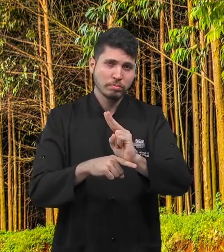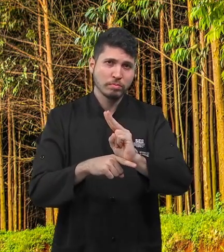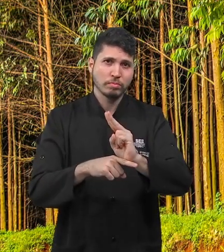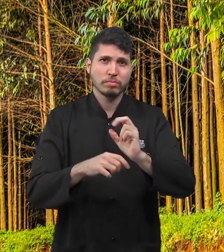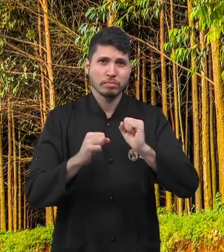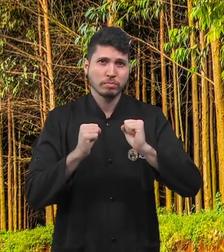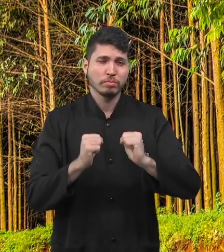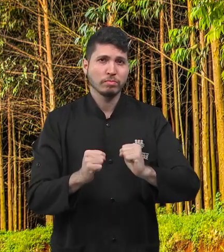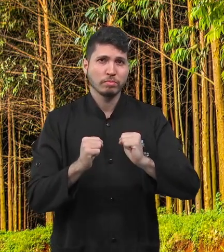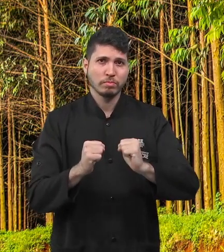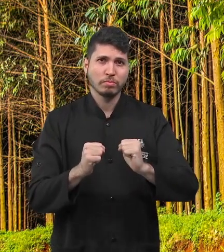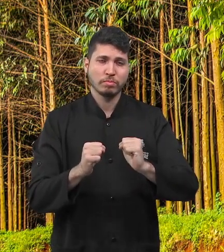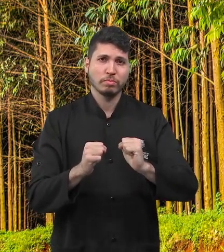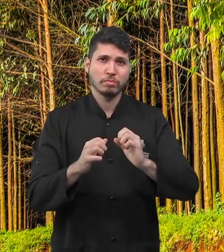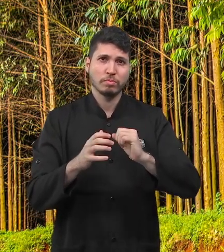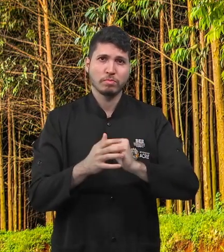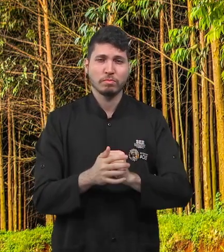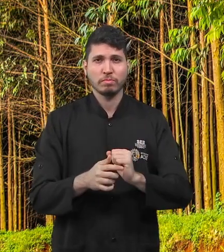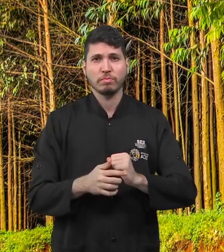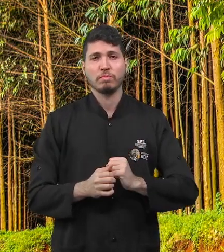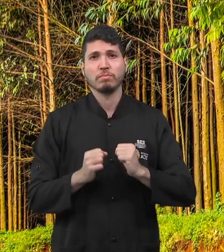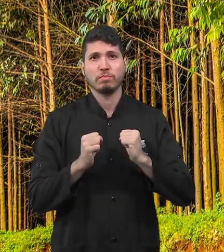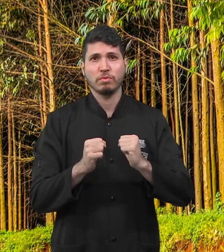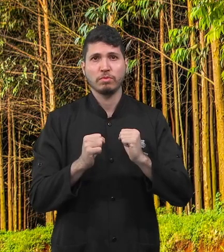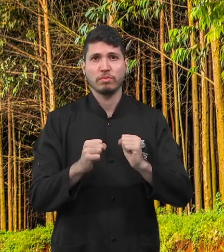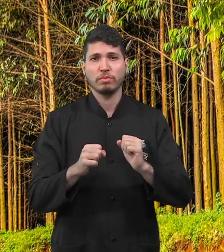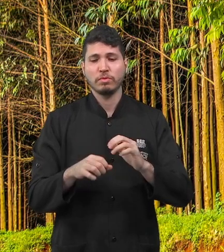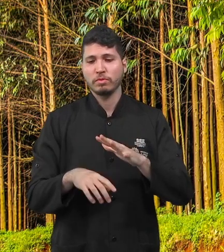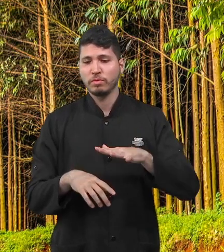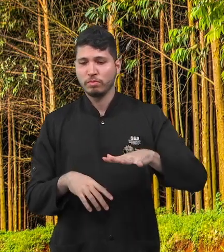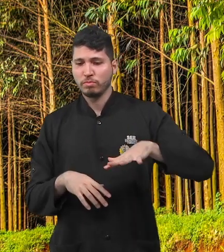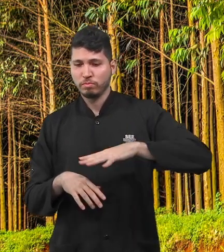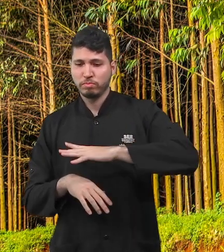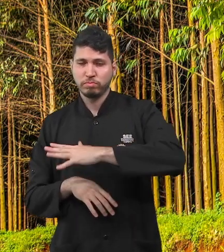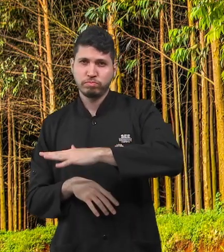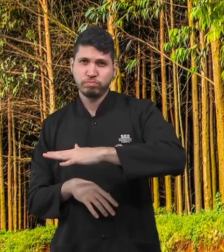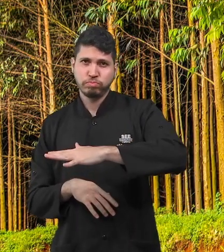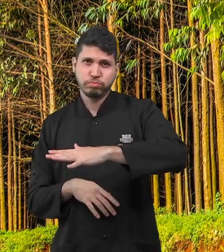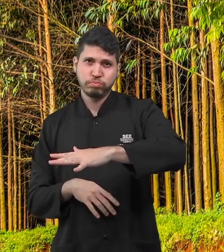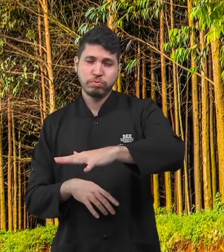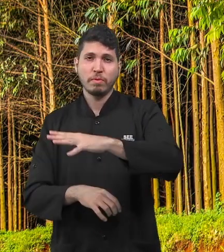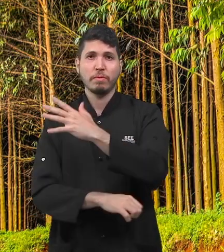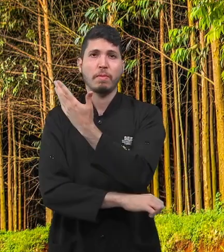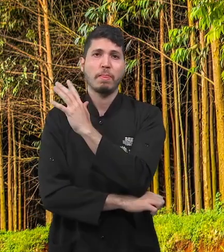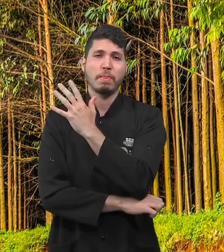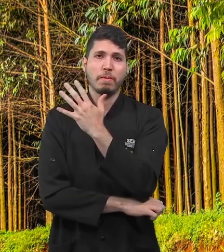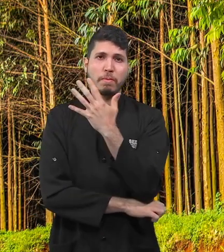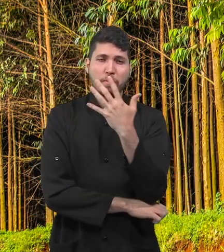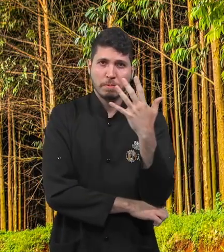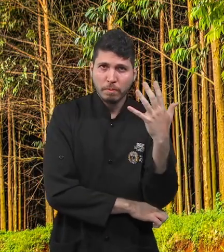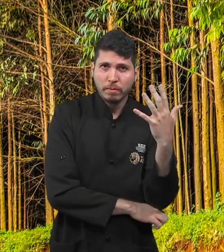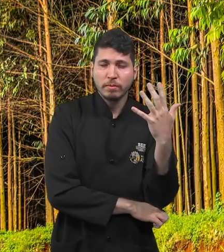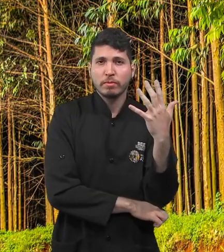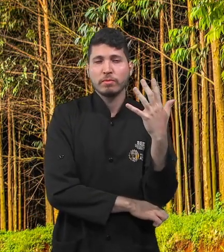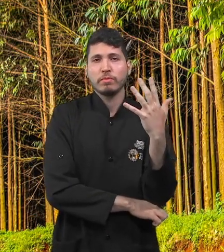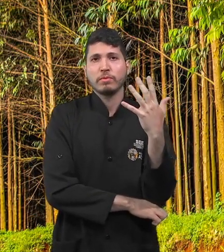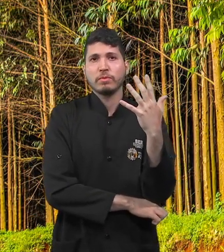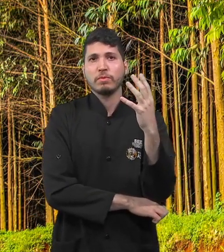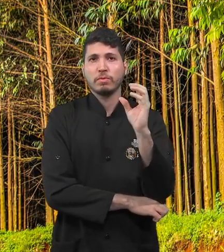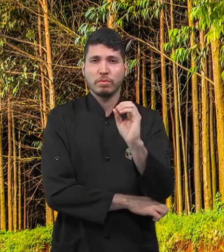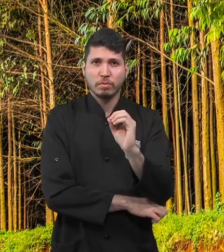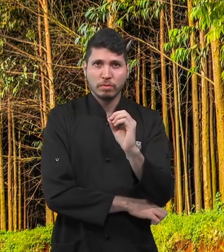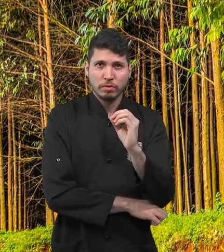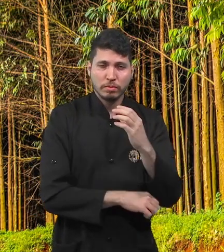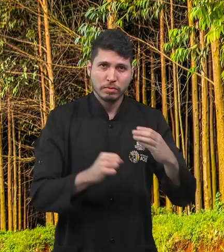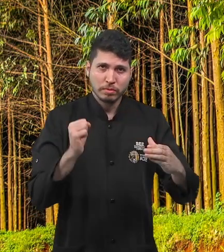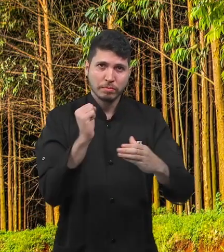pode ser coberta ou não de vegetação nativa e tem como função ambiental preservar os